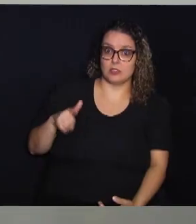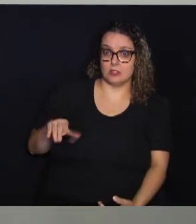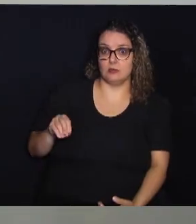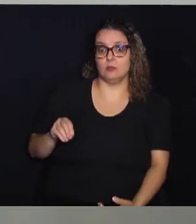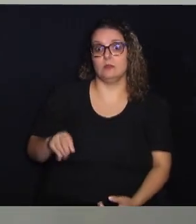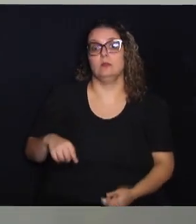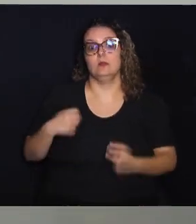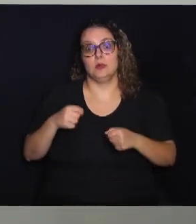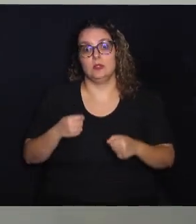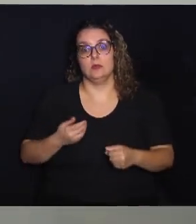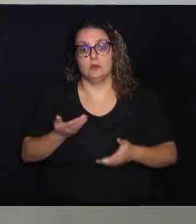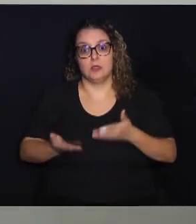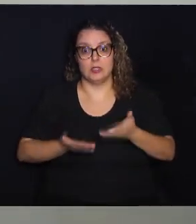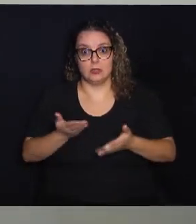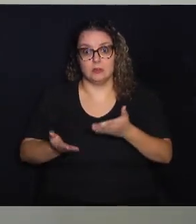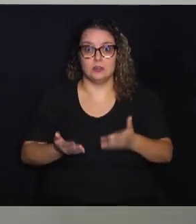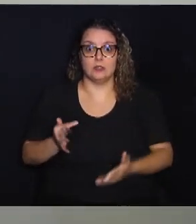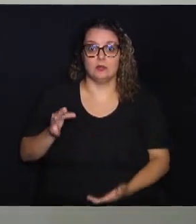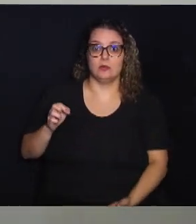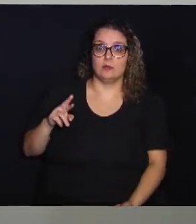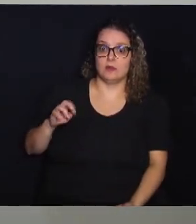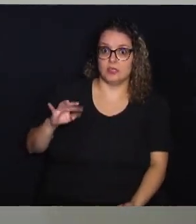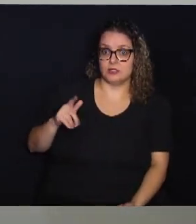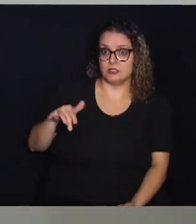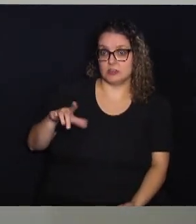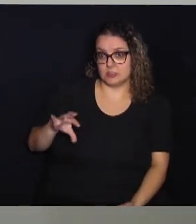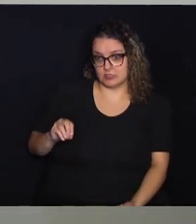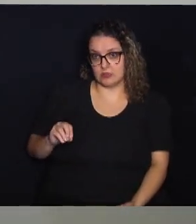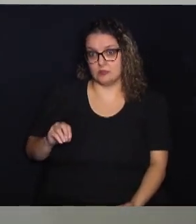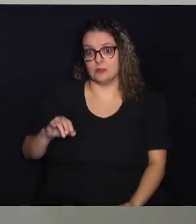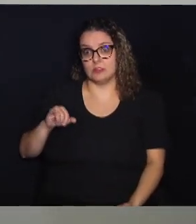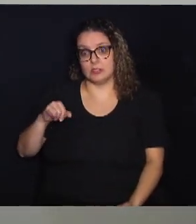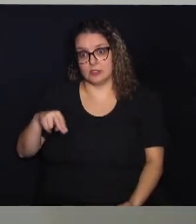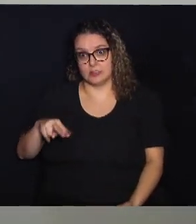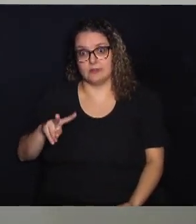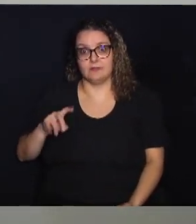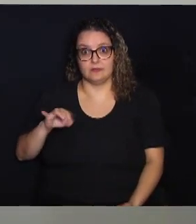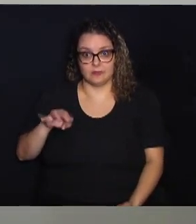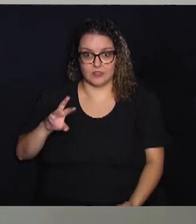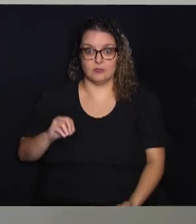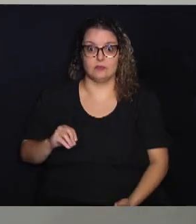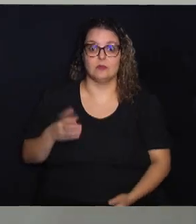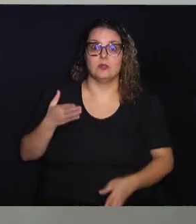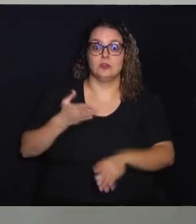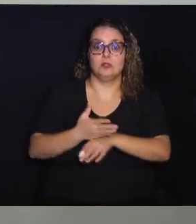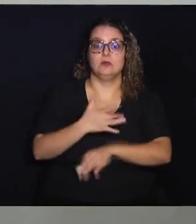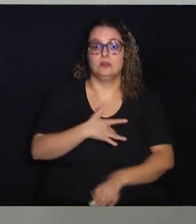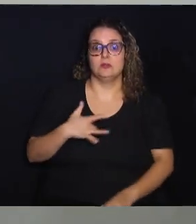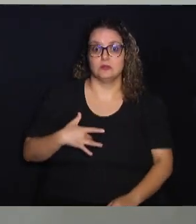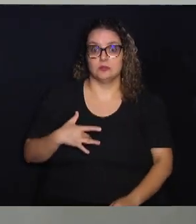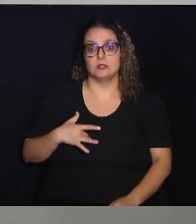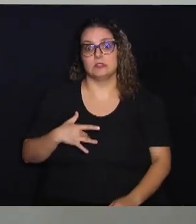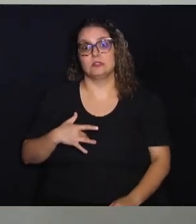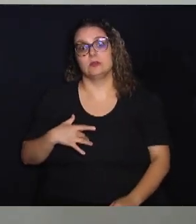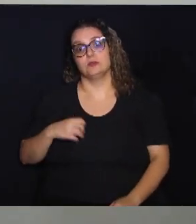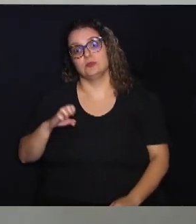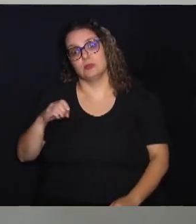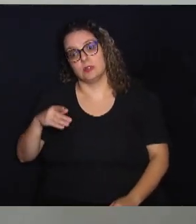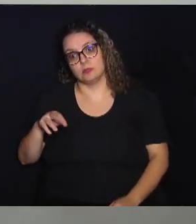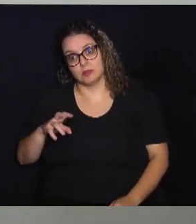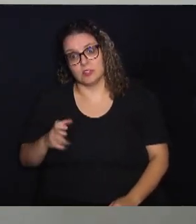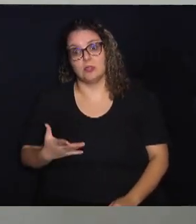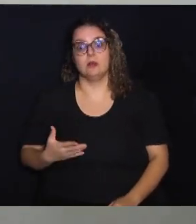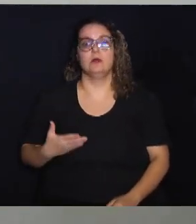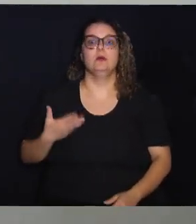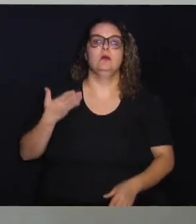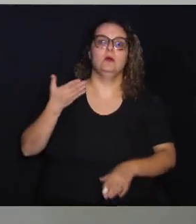precisa passar por um tratamento de fertilização in vitro, porque é dessa maneira que a gente consegue ter acesso às células do embrião, né? Então, esse casal ele vai fazer um